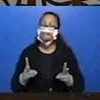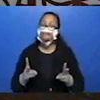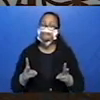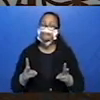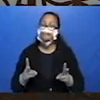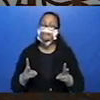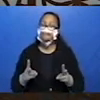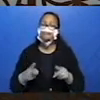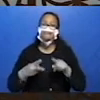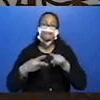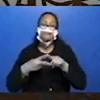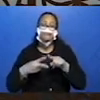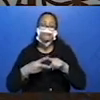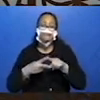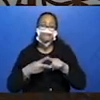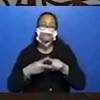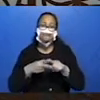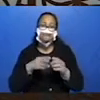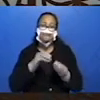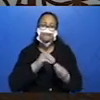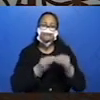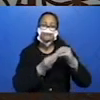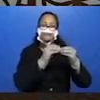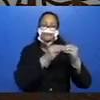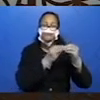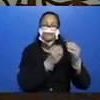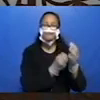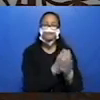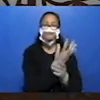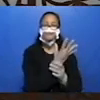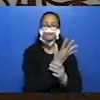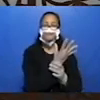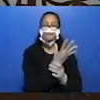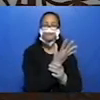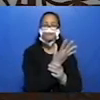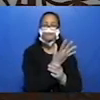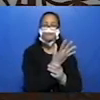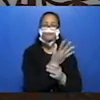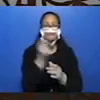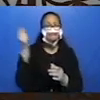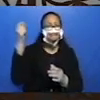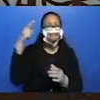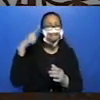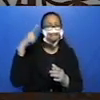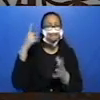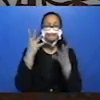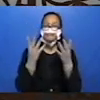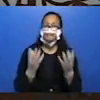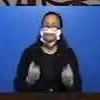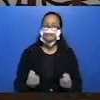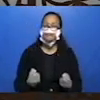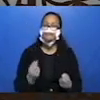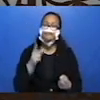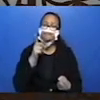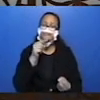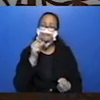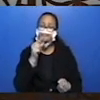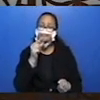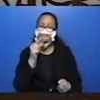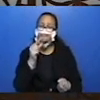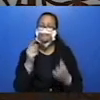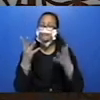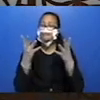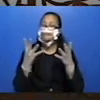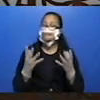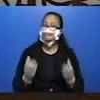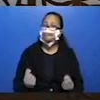realiza a fotossíntese, a planta, com a ajuda da energia solar, absorve a água e